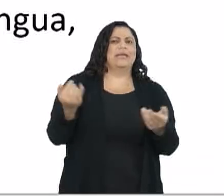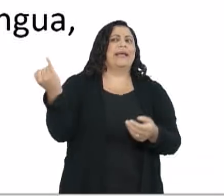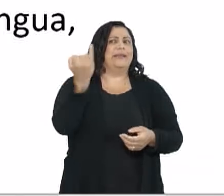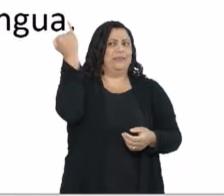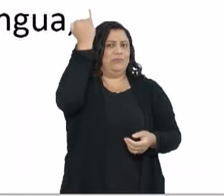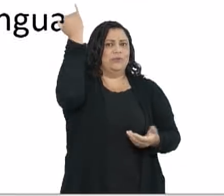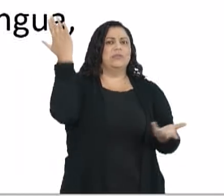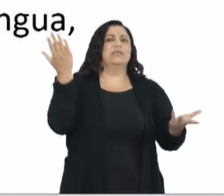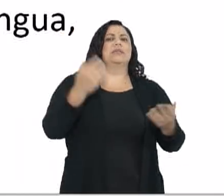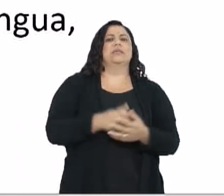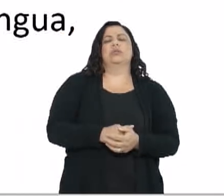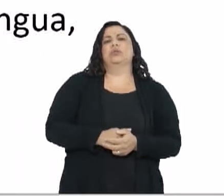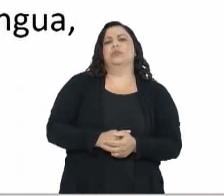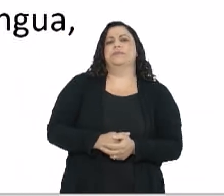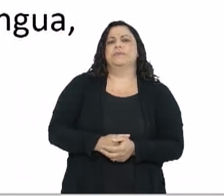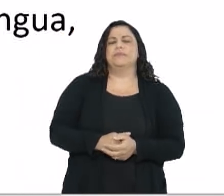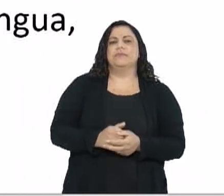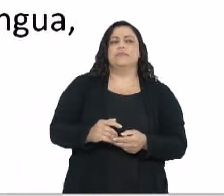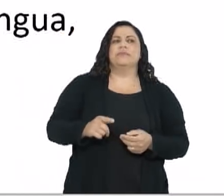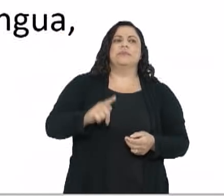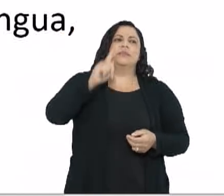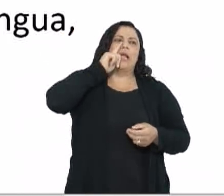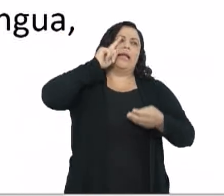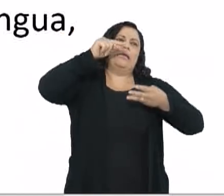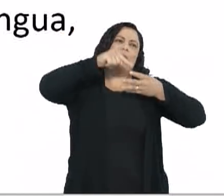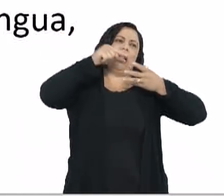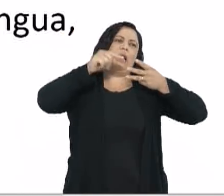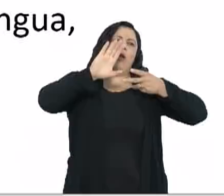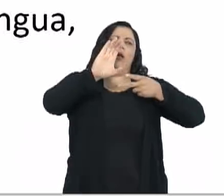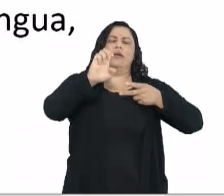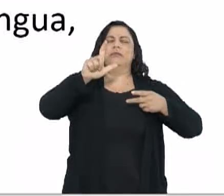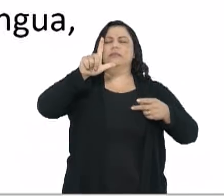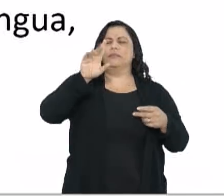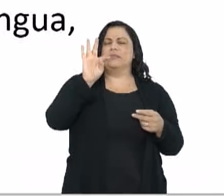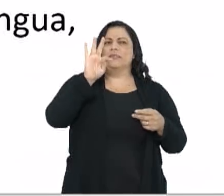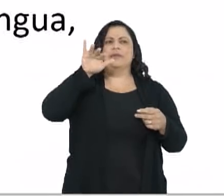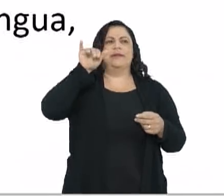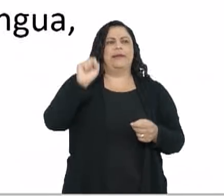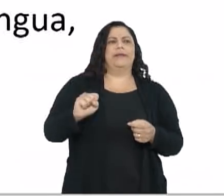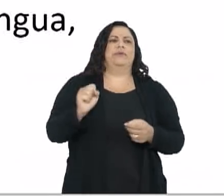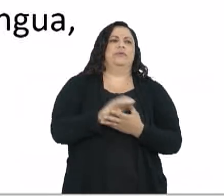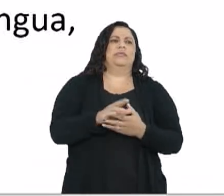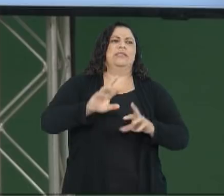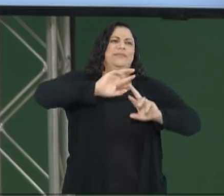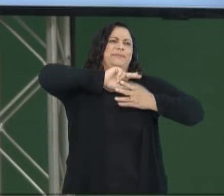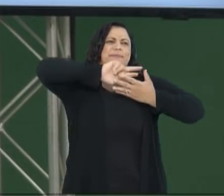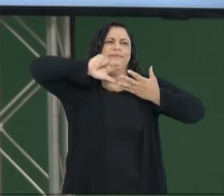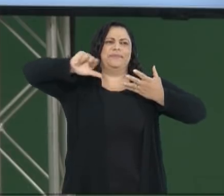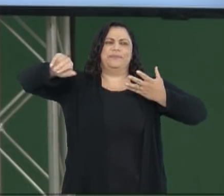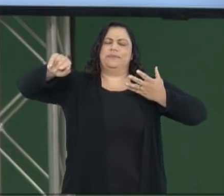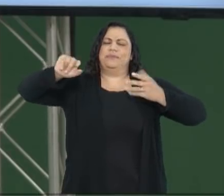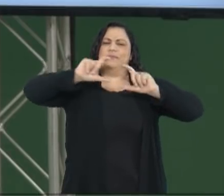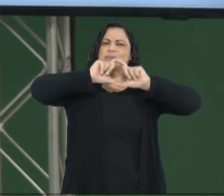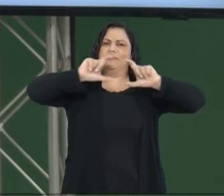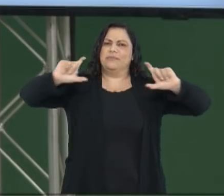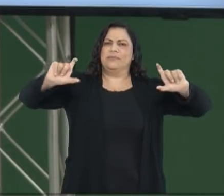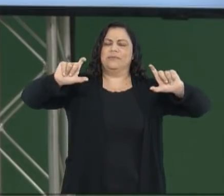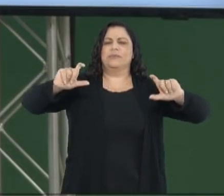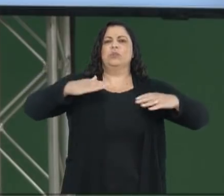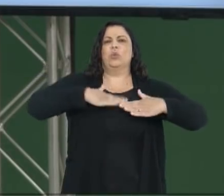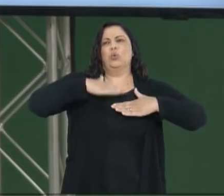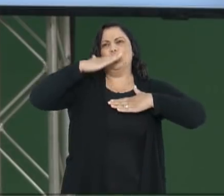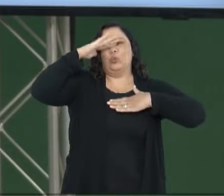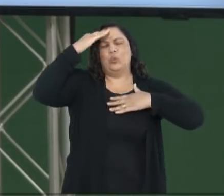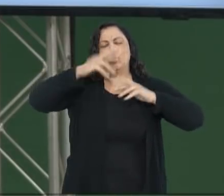gregos, celtas, ilírios, finlandeses, húngaros, turcos e bascos. Então são exemplos de grupos